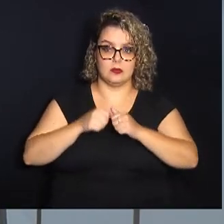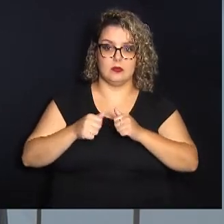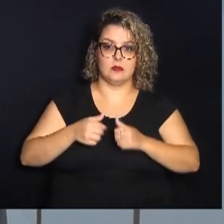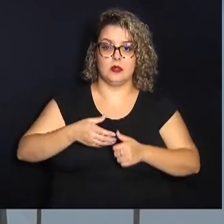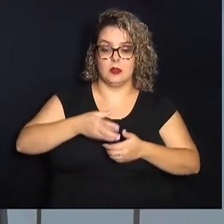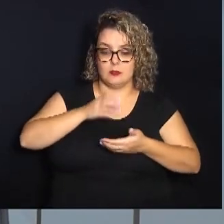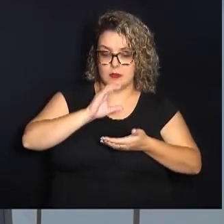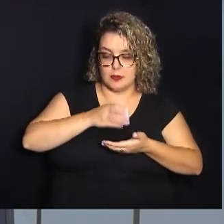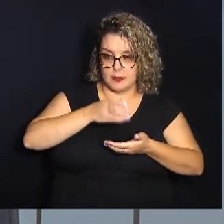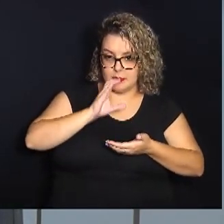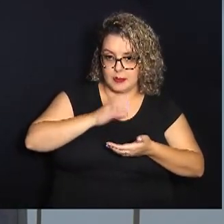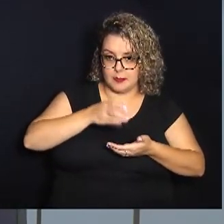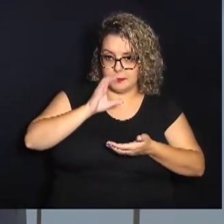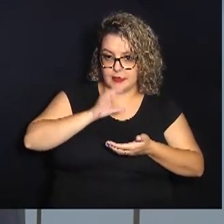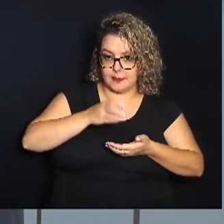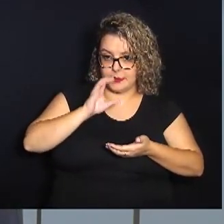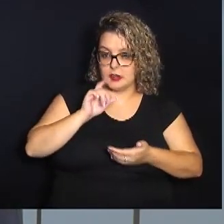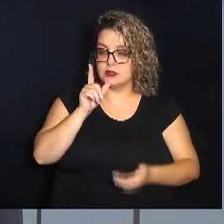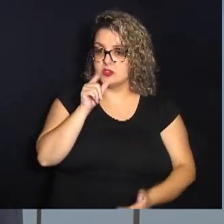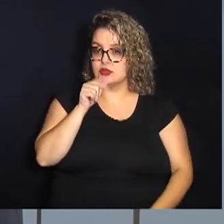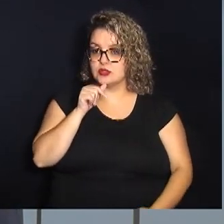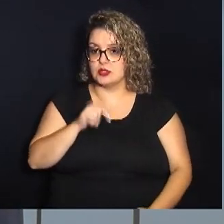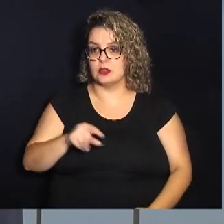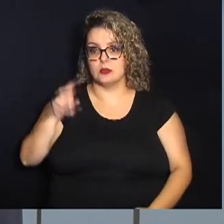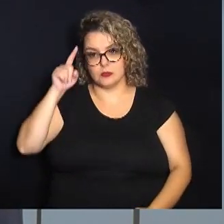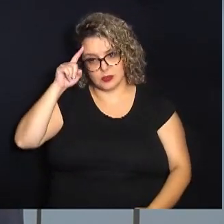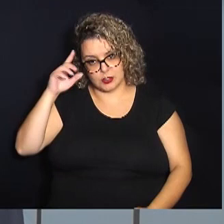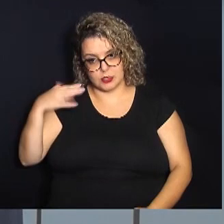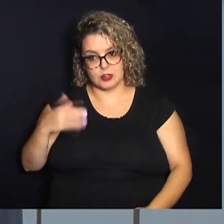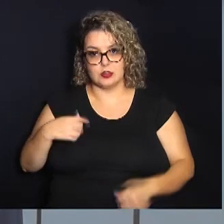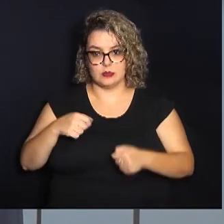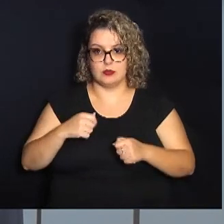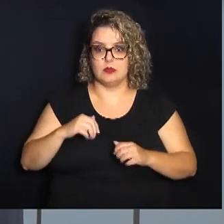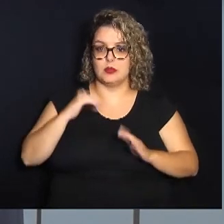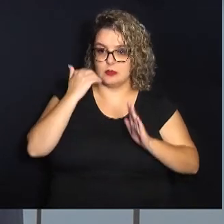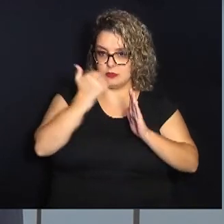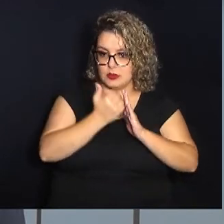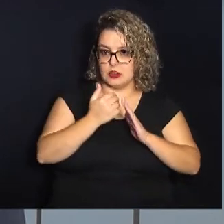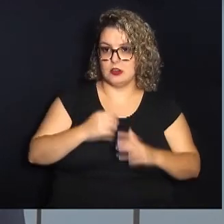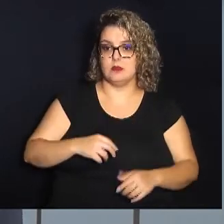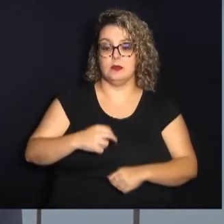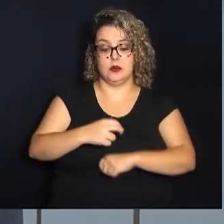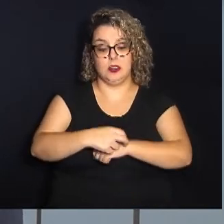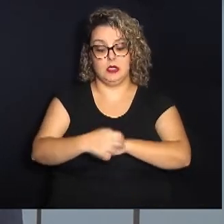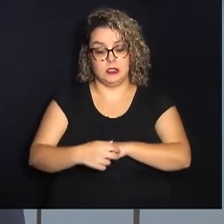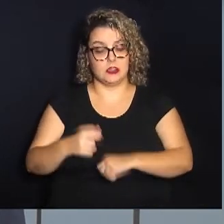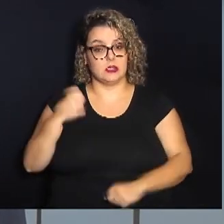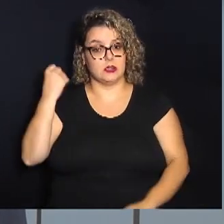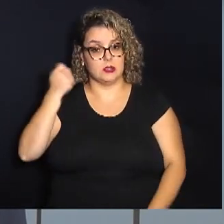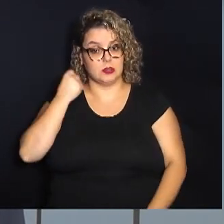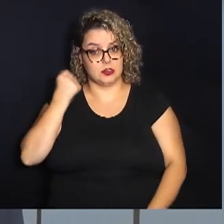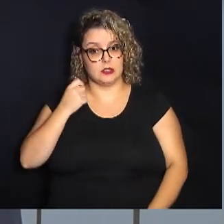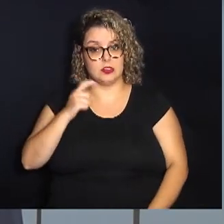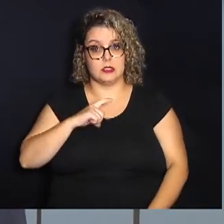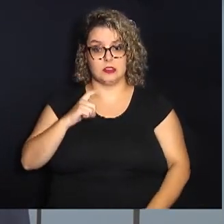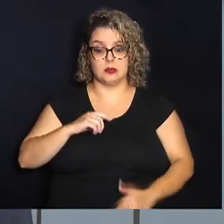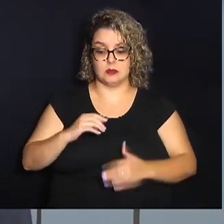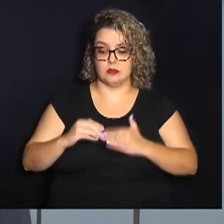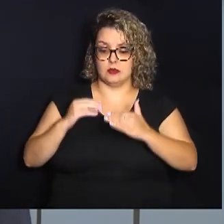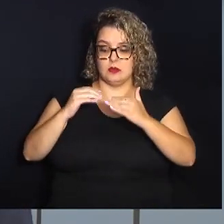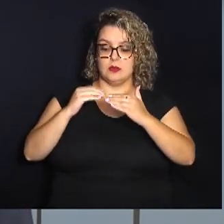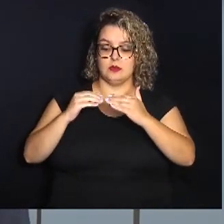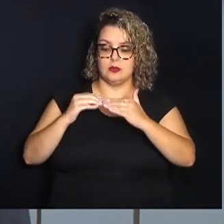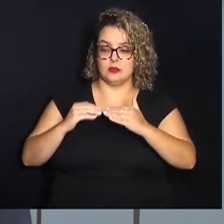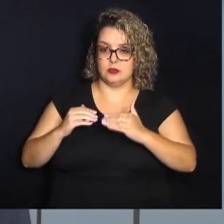água por dia, e tem que seguir, porque a dengue, ela se agrava e acaba tendo uma má evolução quando o paciente